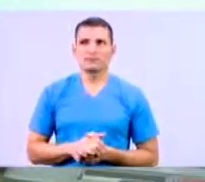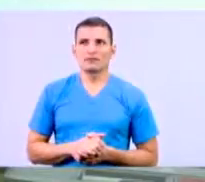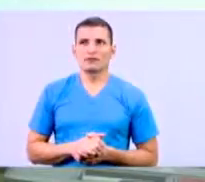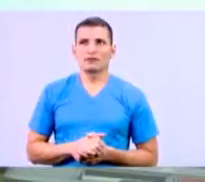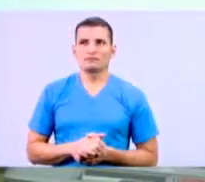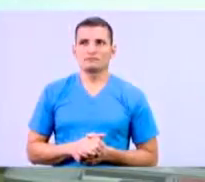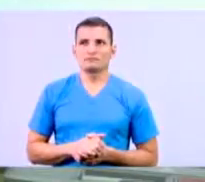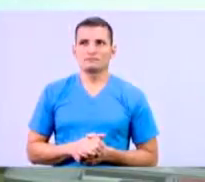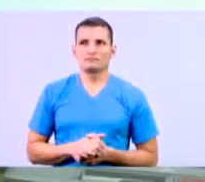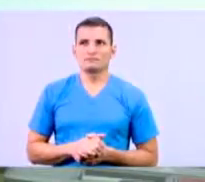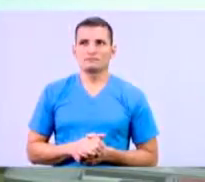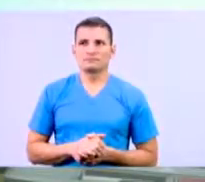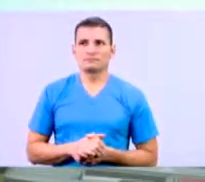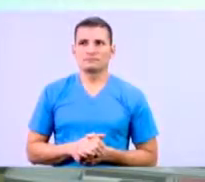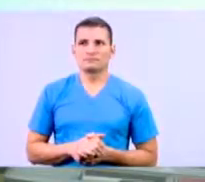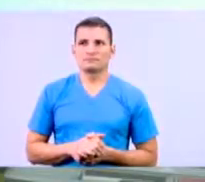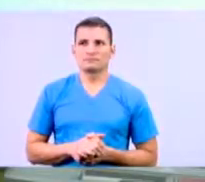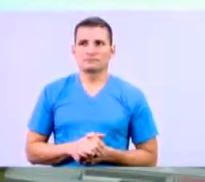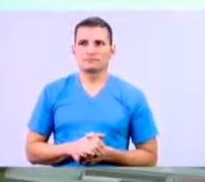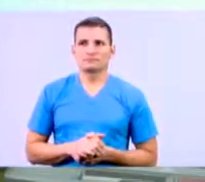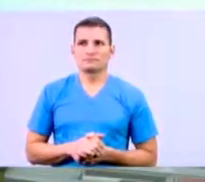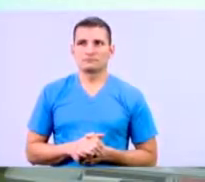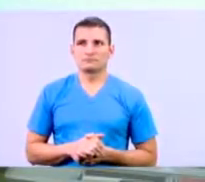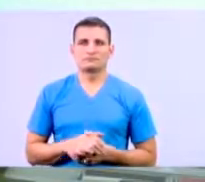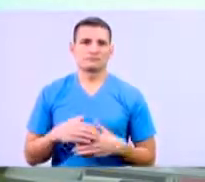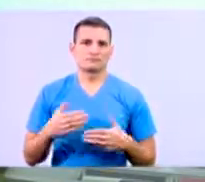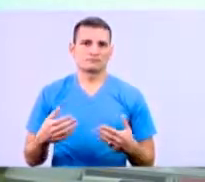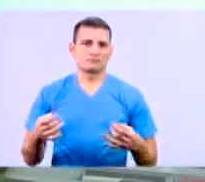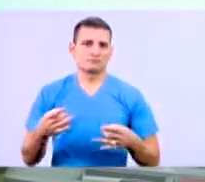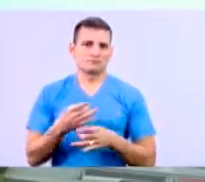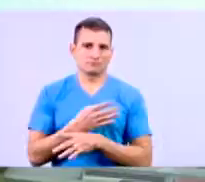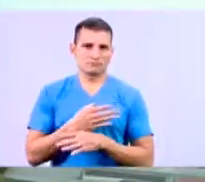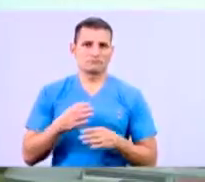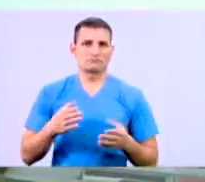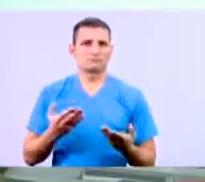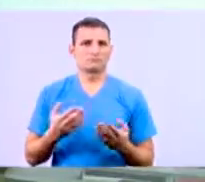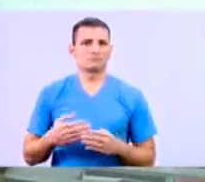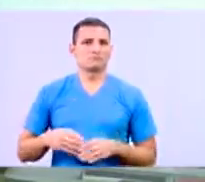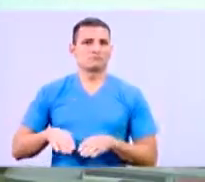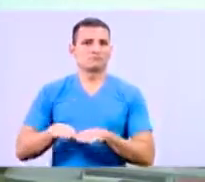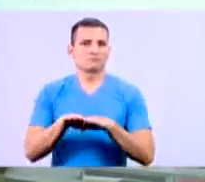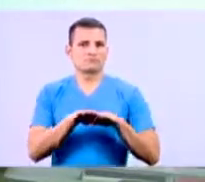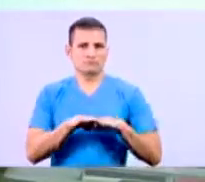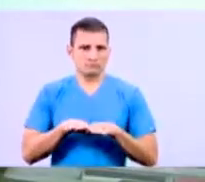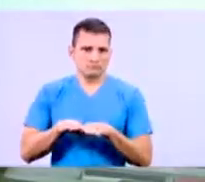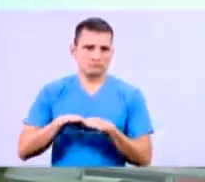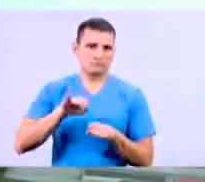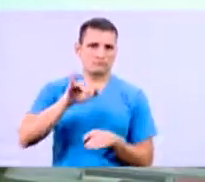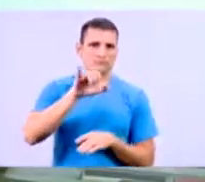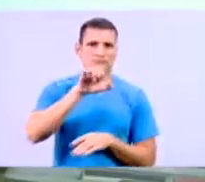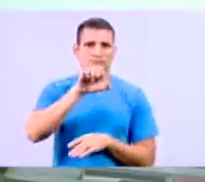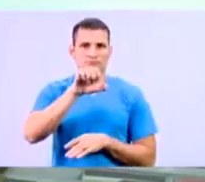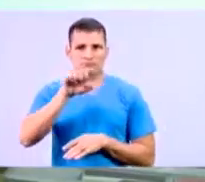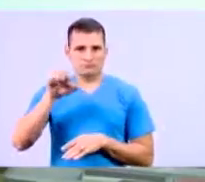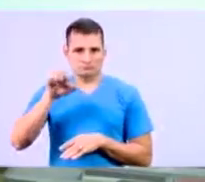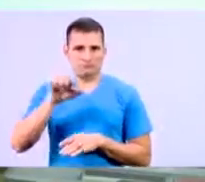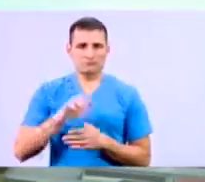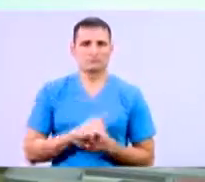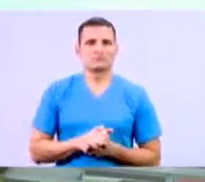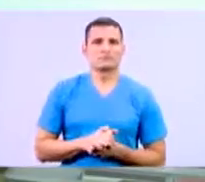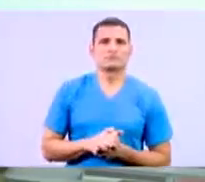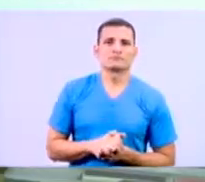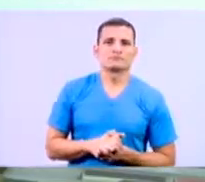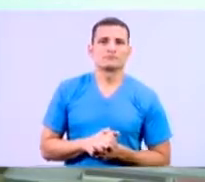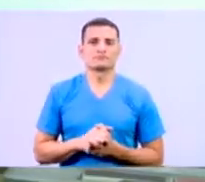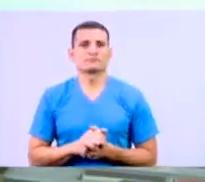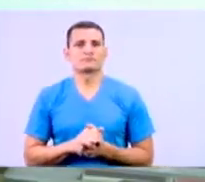nós fechamos aí toda essa gama de padrões que existem em cima do I3E, correto? Que fazem